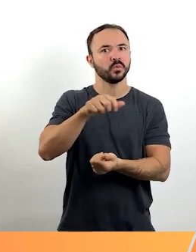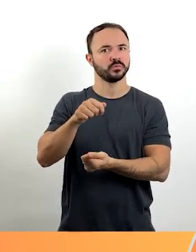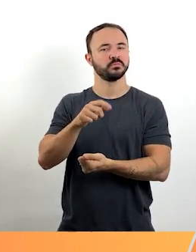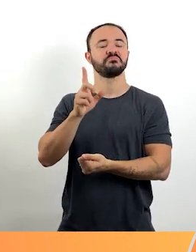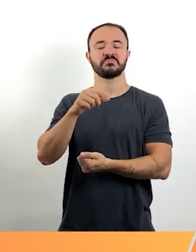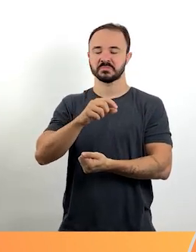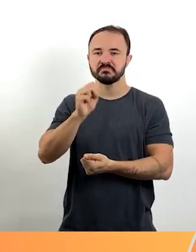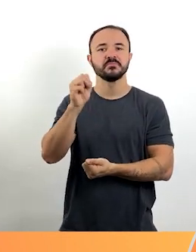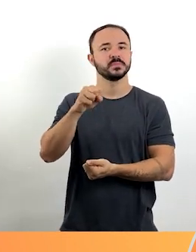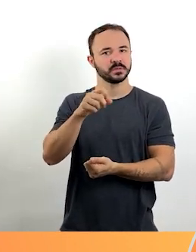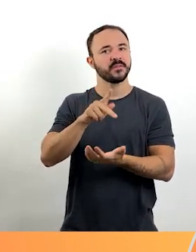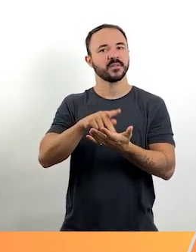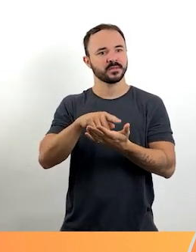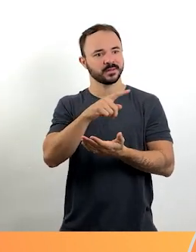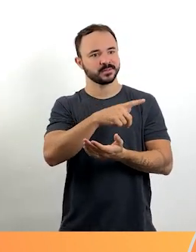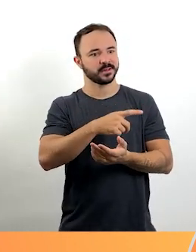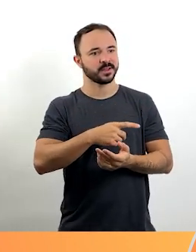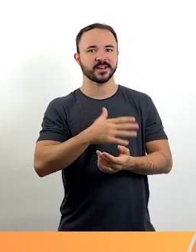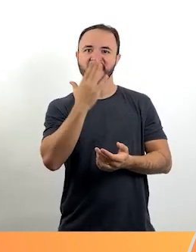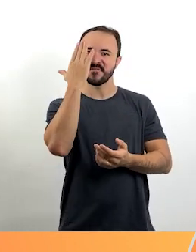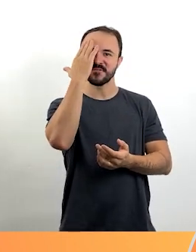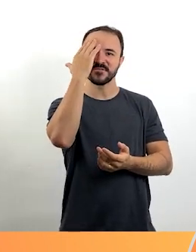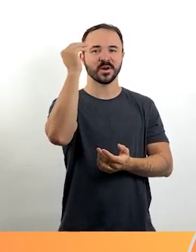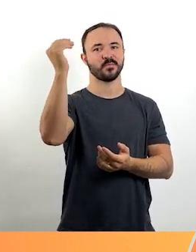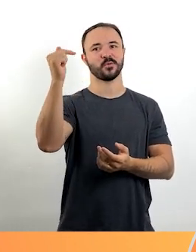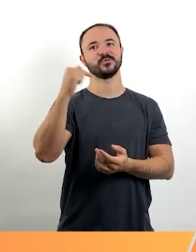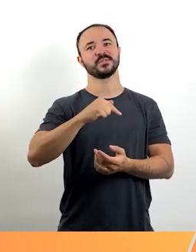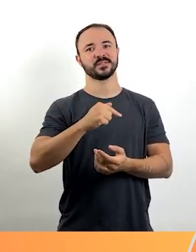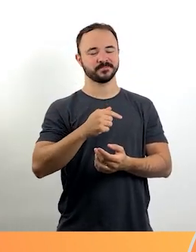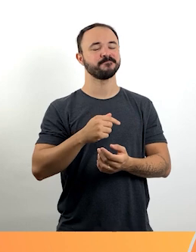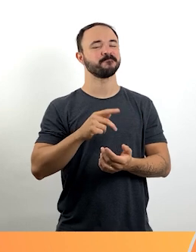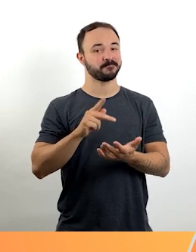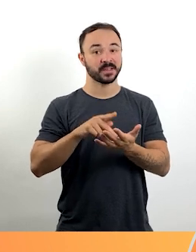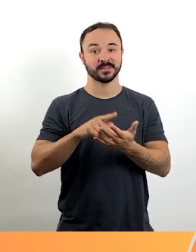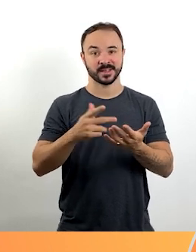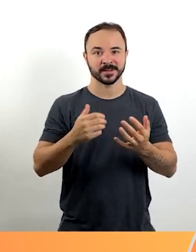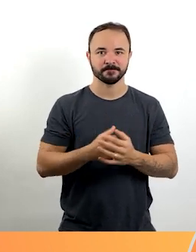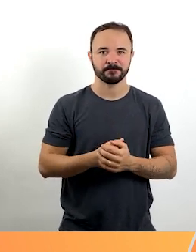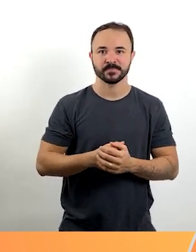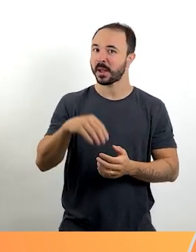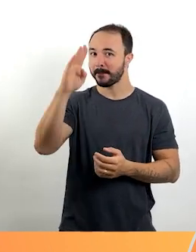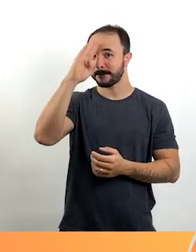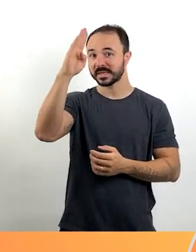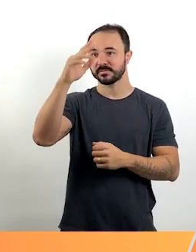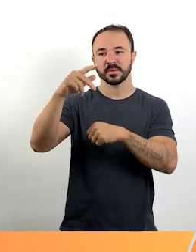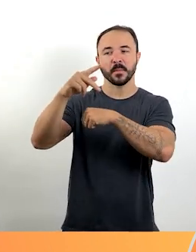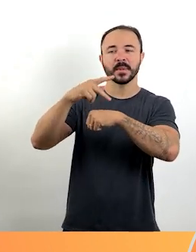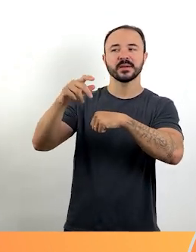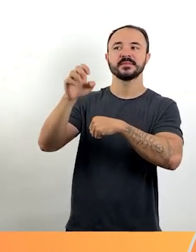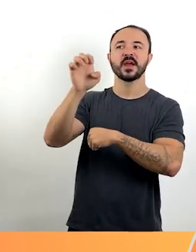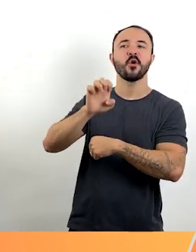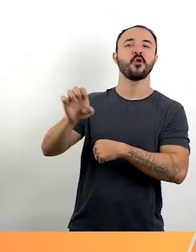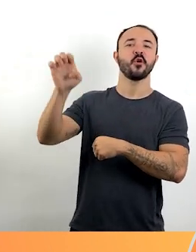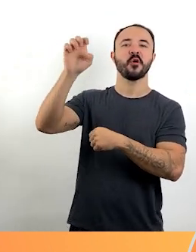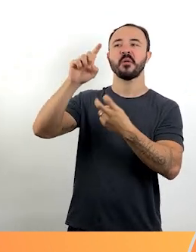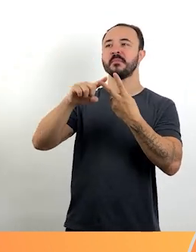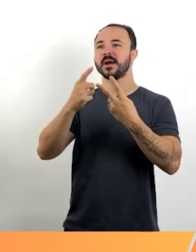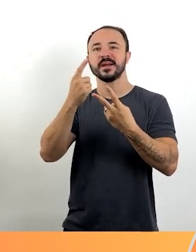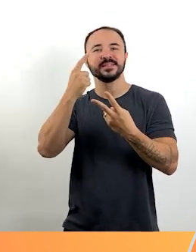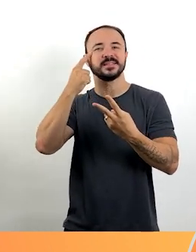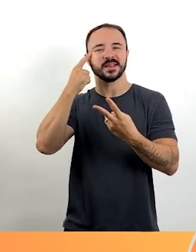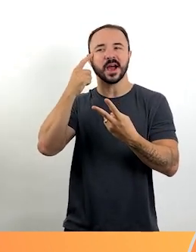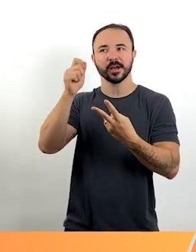pessoal, ele é muito popular, tá? Principalmente nos países asiáticos e nos países europeus,